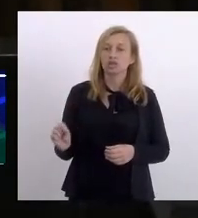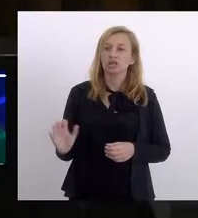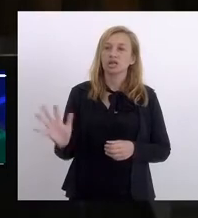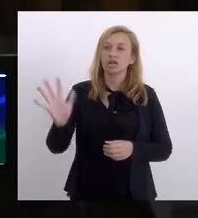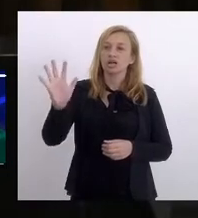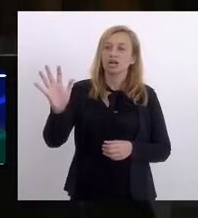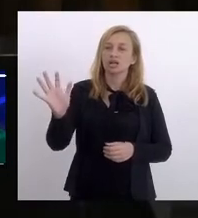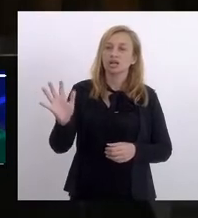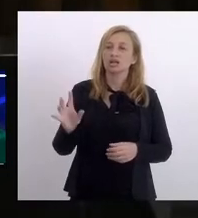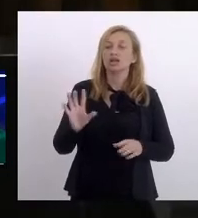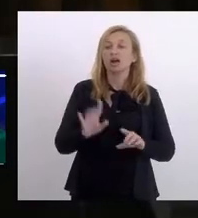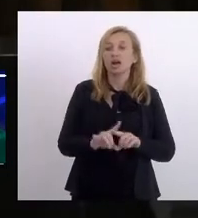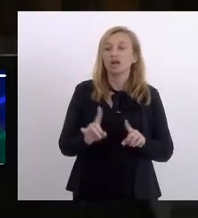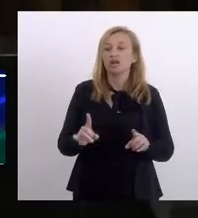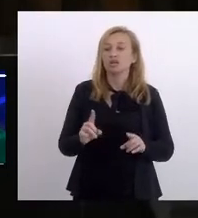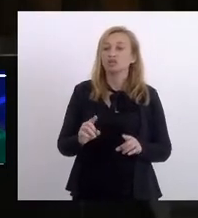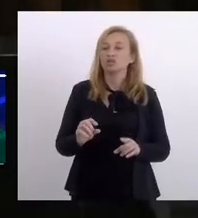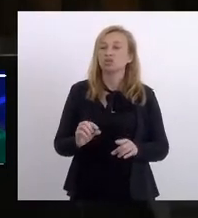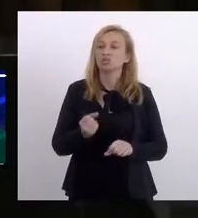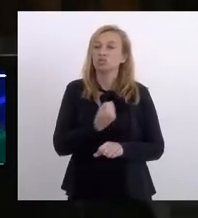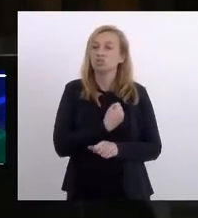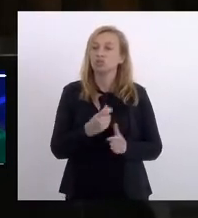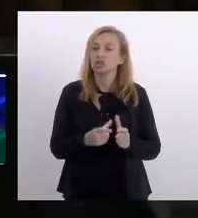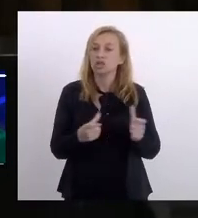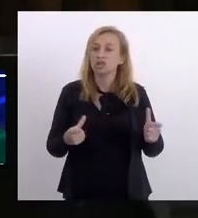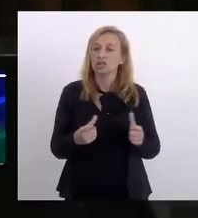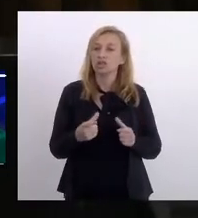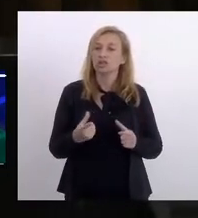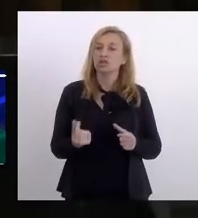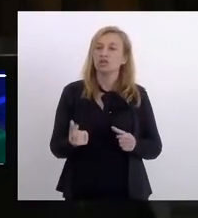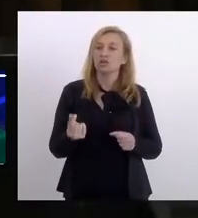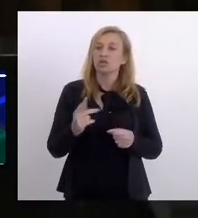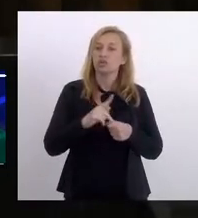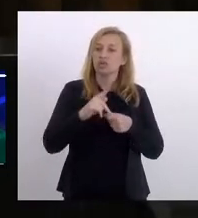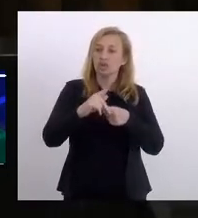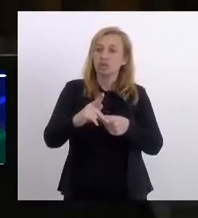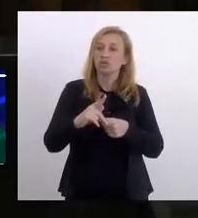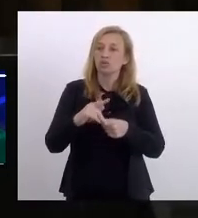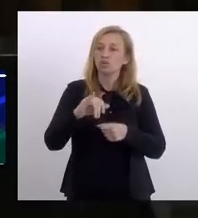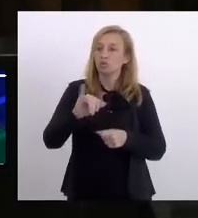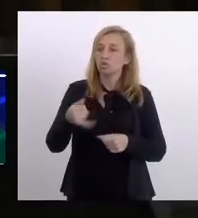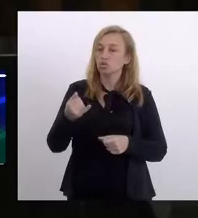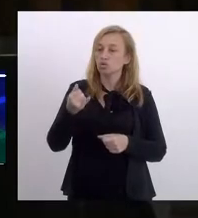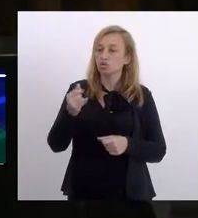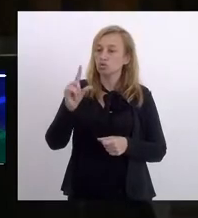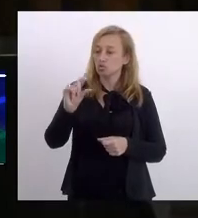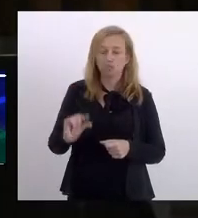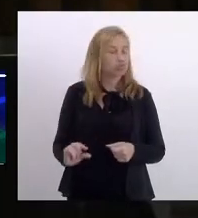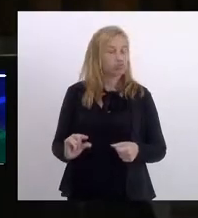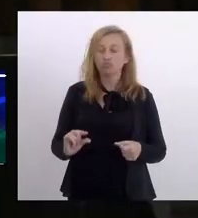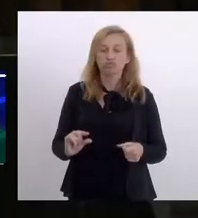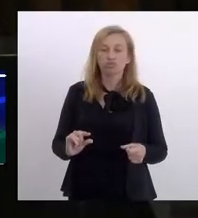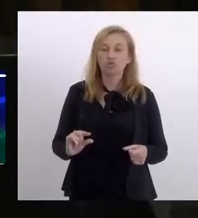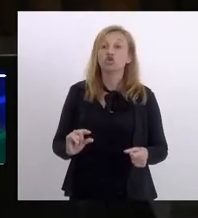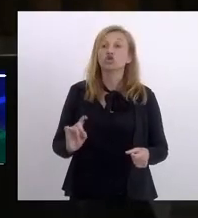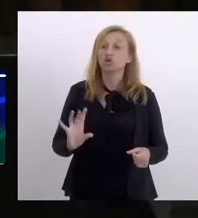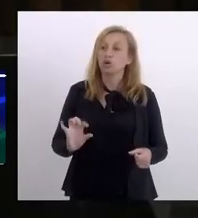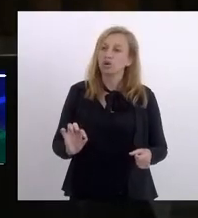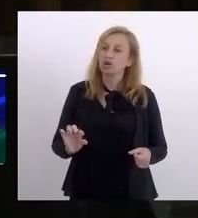caso de aumento no valor do barril do petróleo, os juros não caem, nem para o patamar anterior, nem